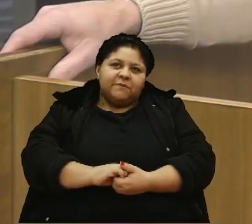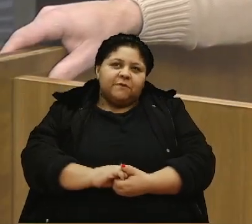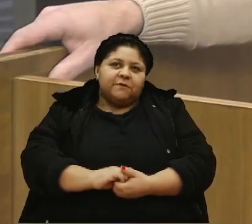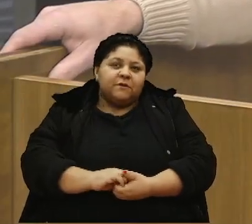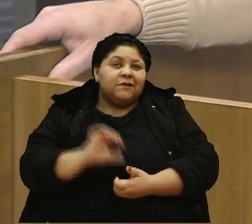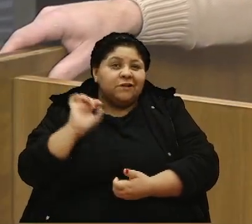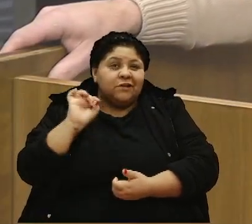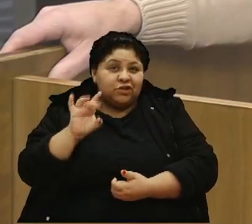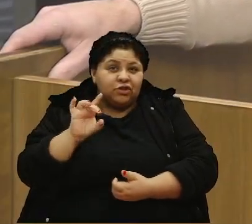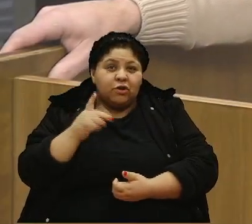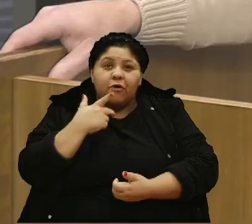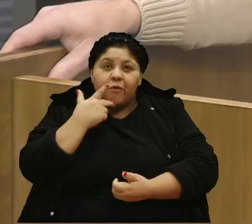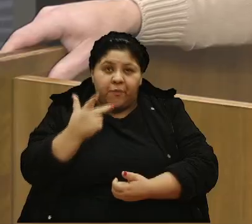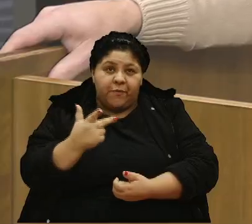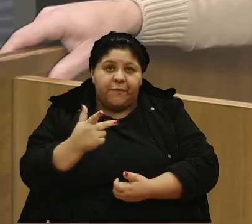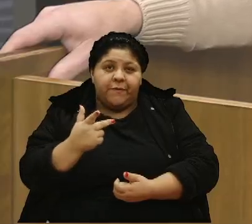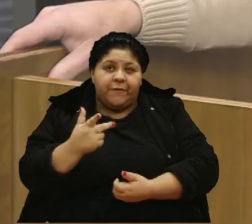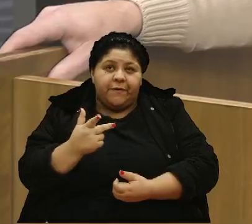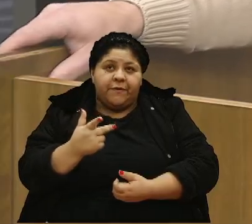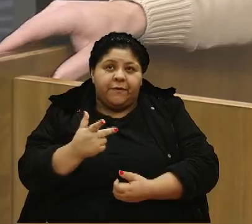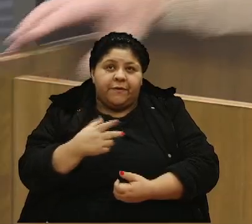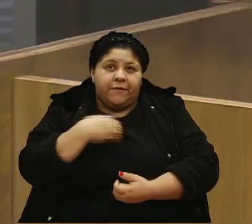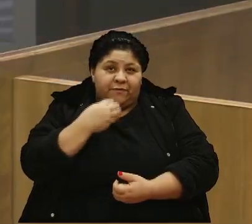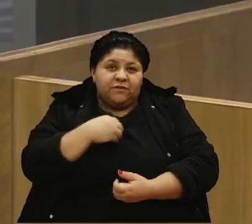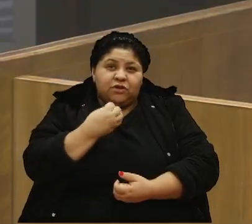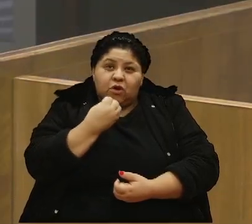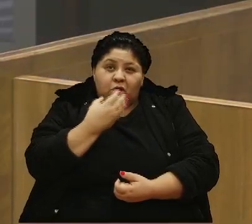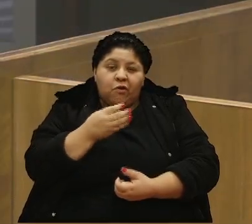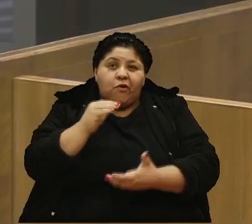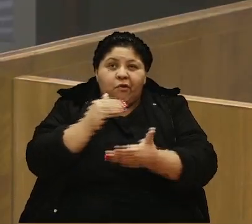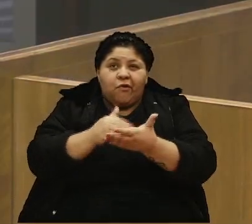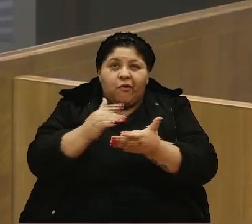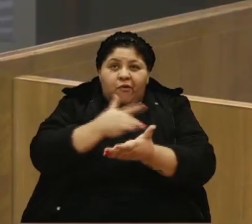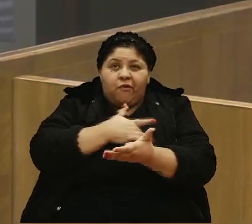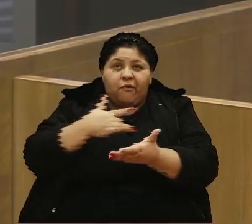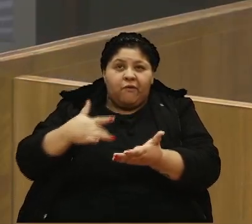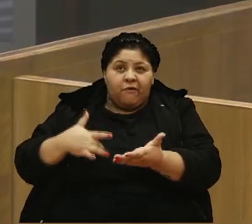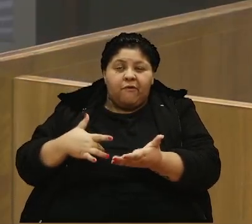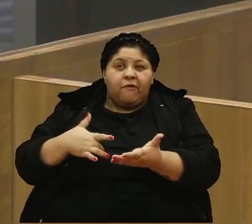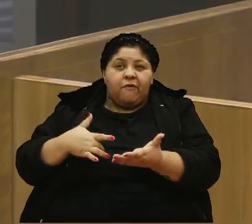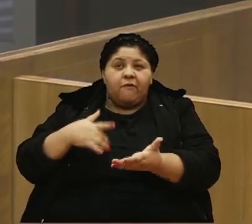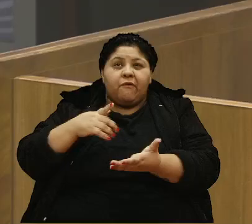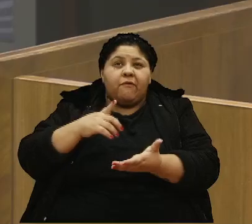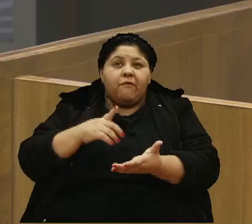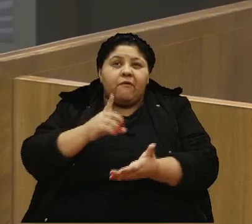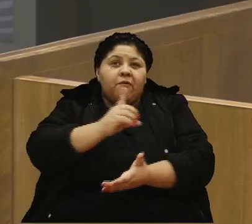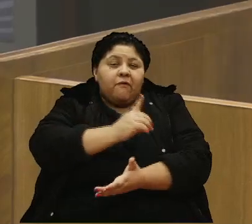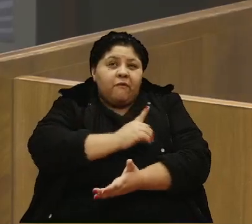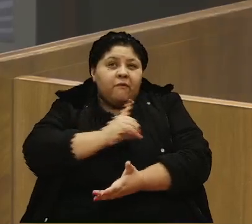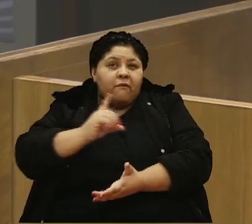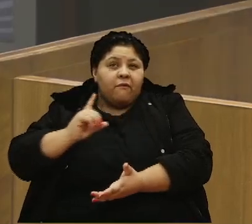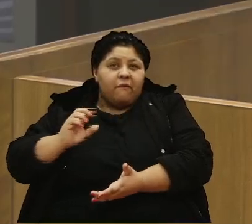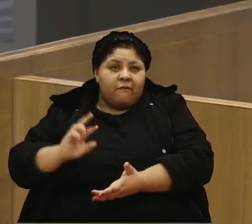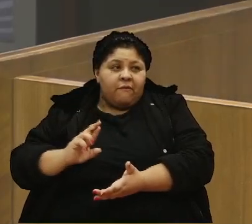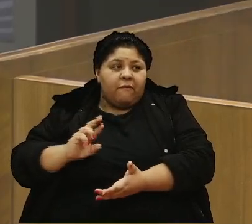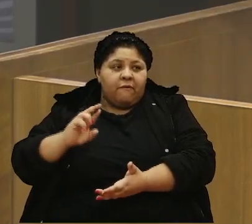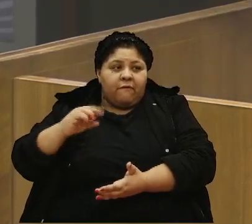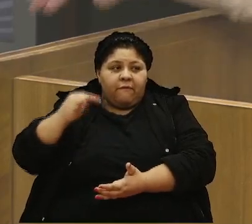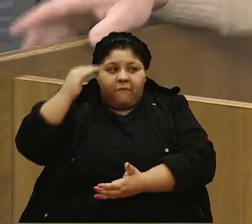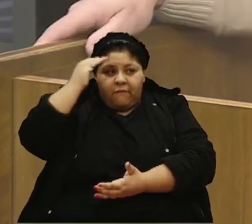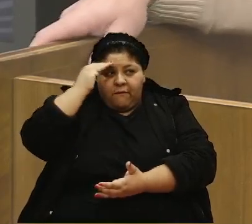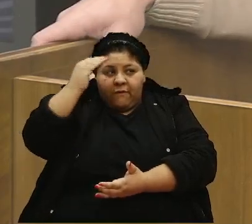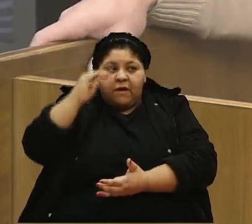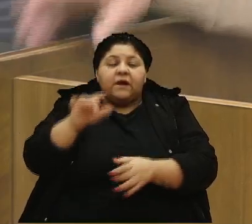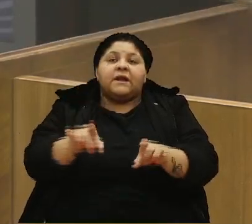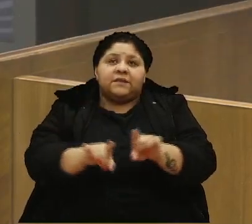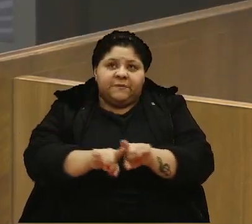Só para destacar, no sentido bom, o secretário de saúde não é doutor, mas é no sentido de respeito. Coloca